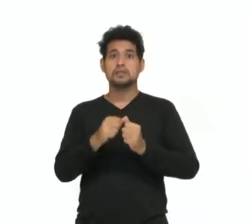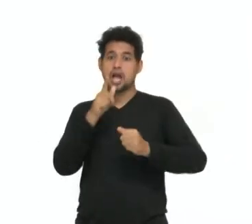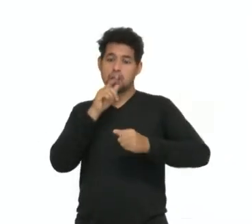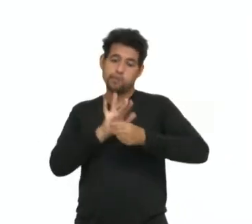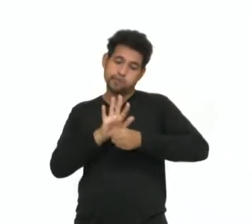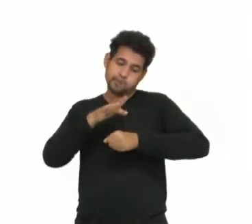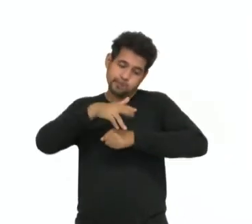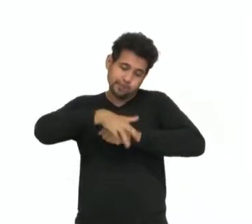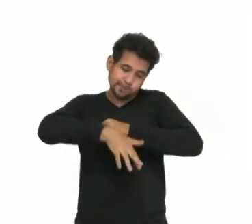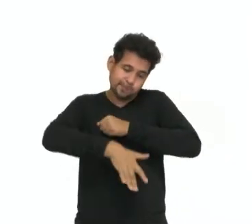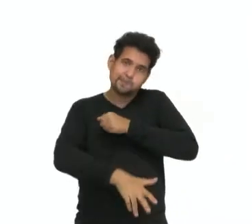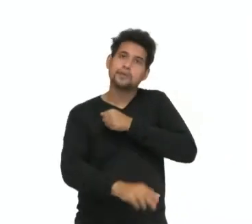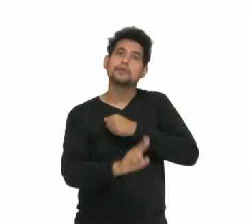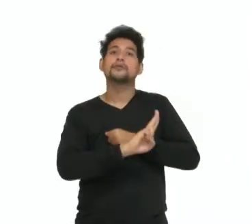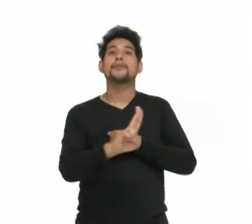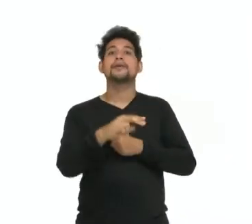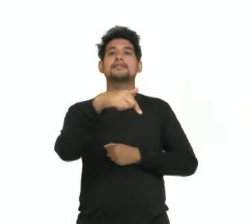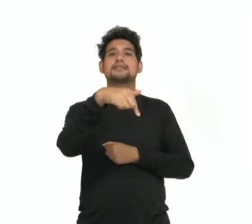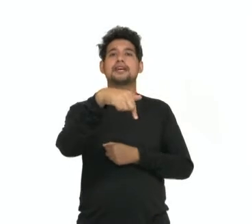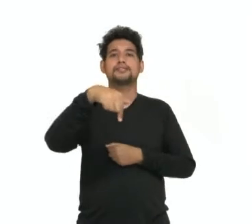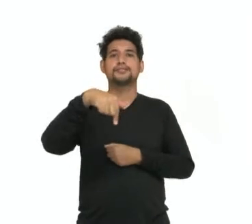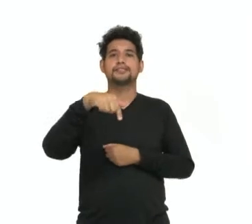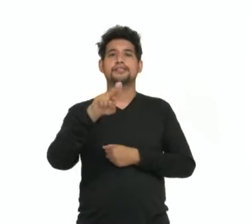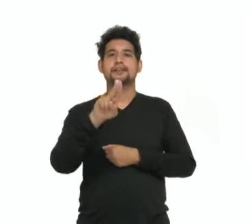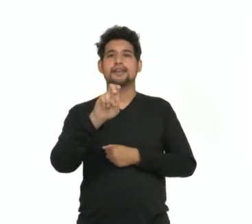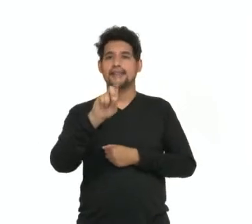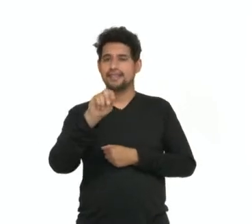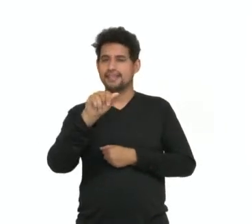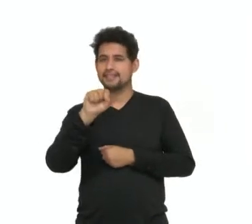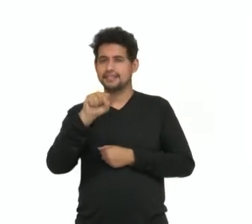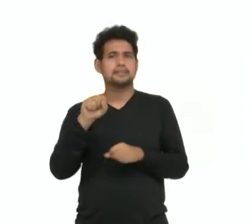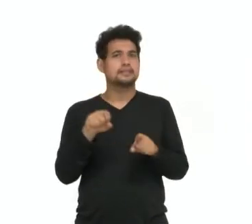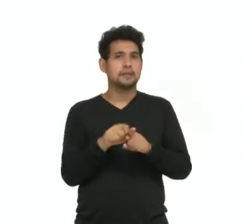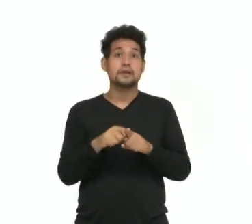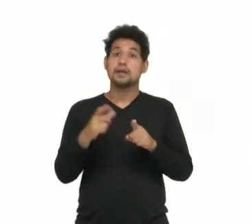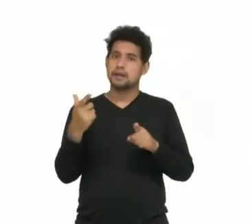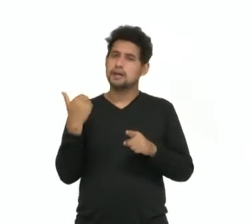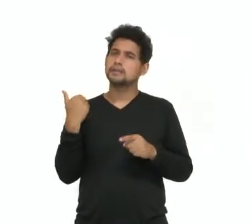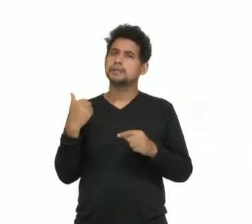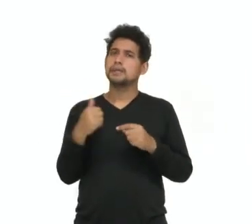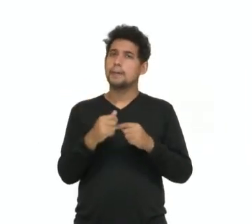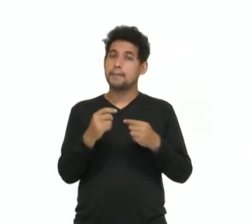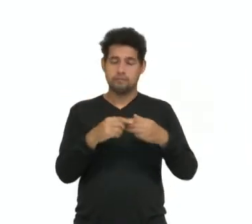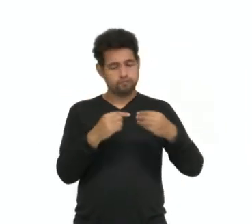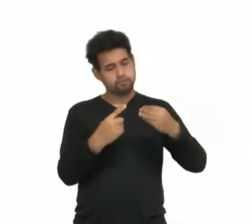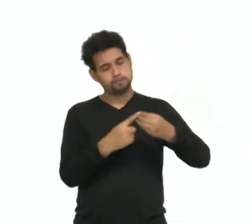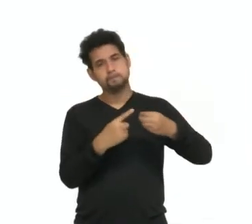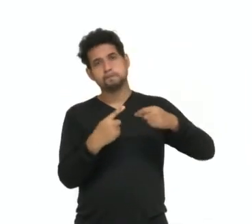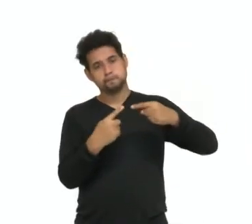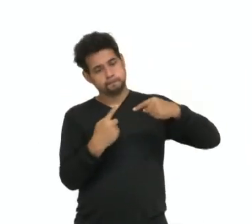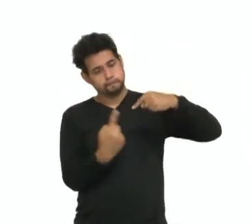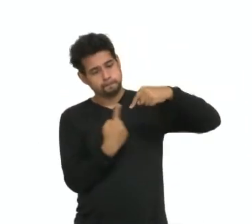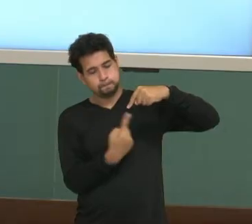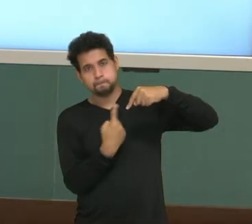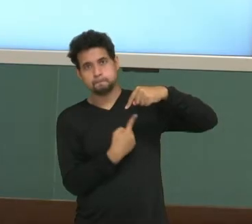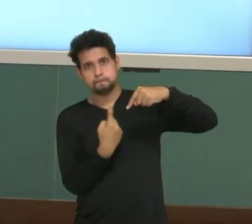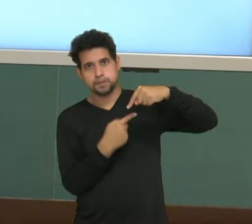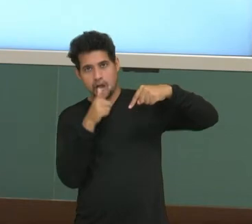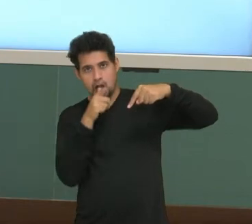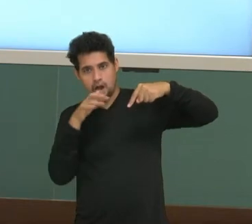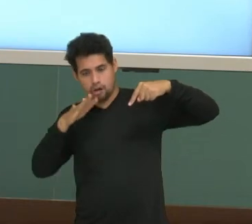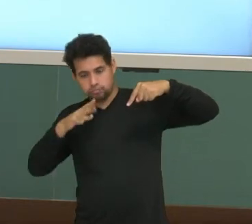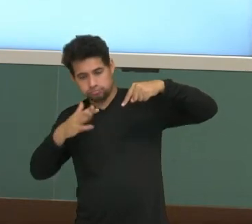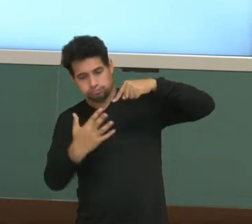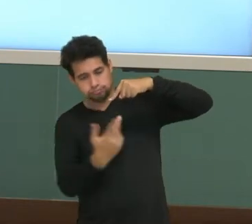chamadas de Sete Quedas, que é exatamente o local cujo relevo era mais favorável para a instalação das unidades